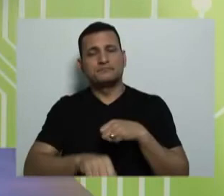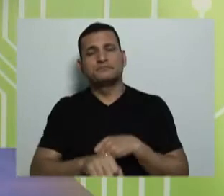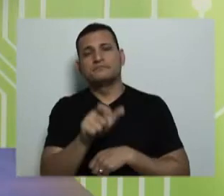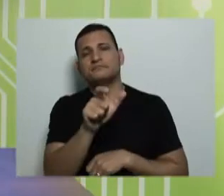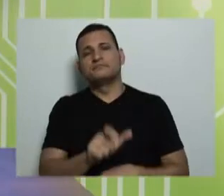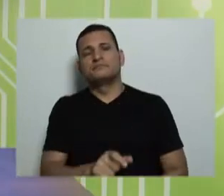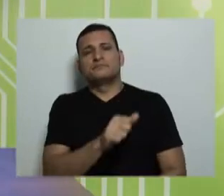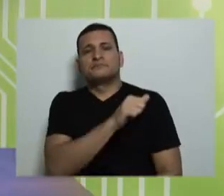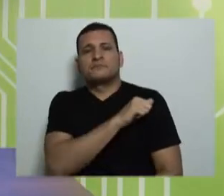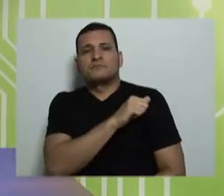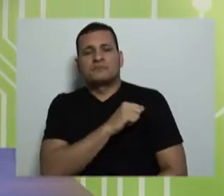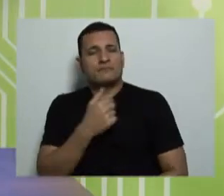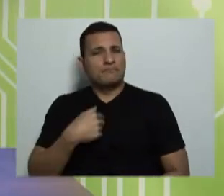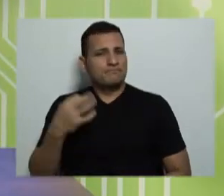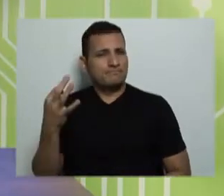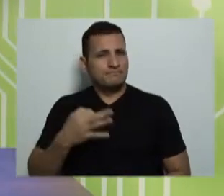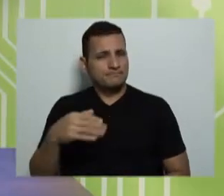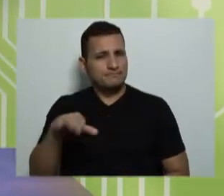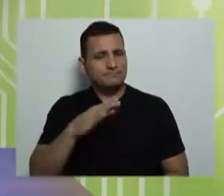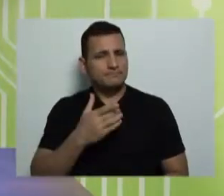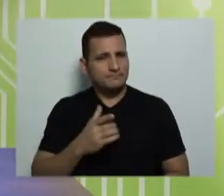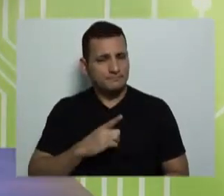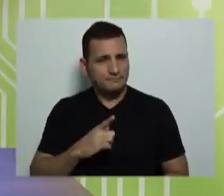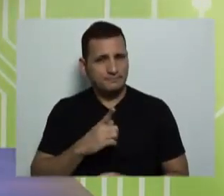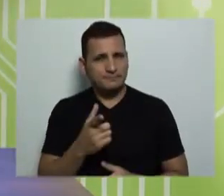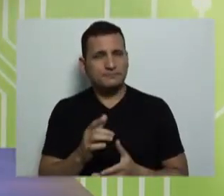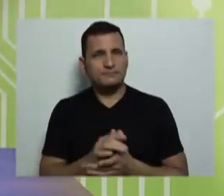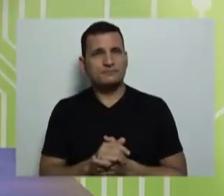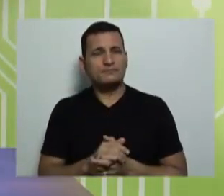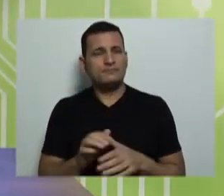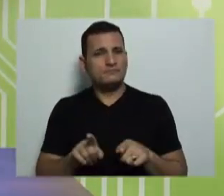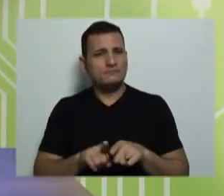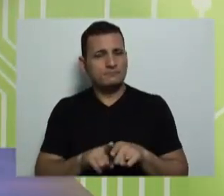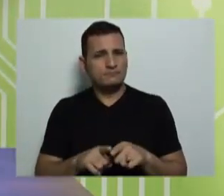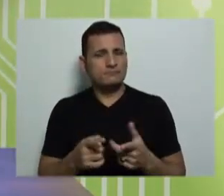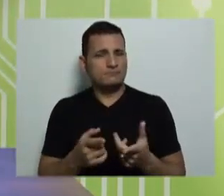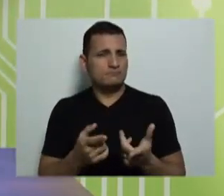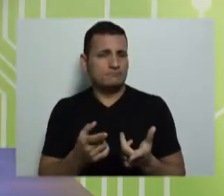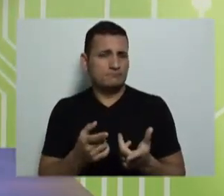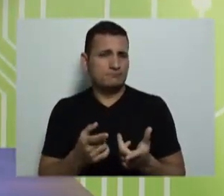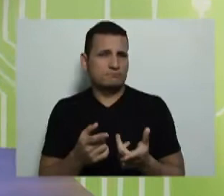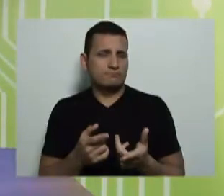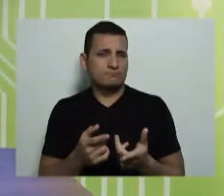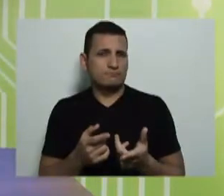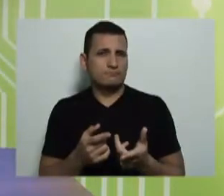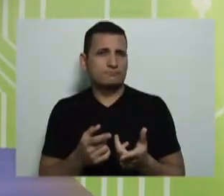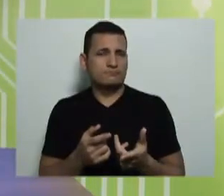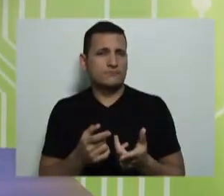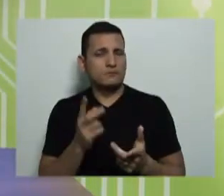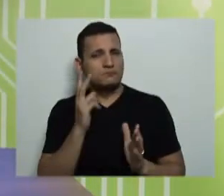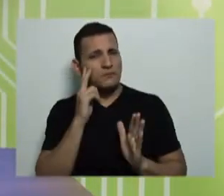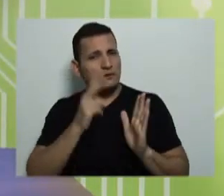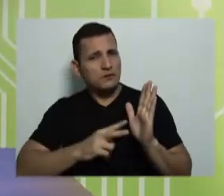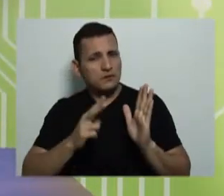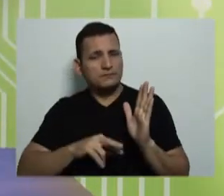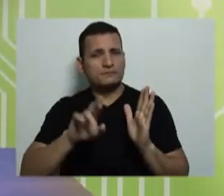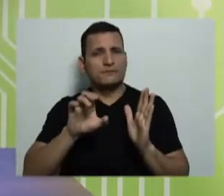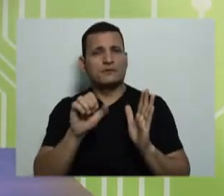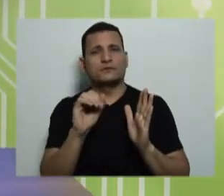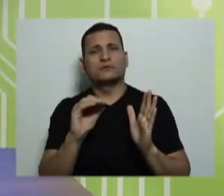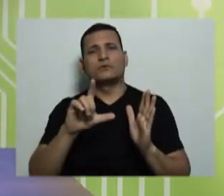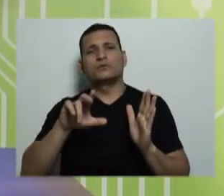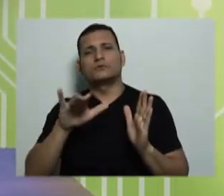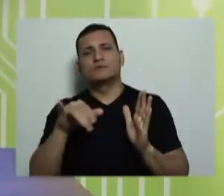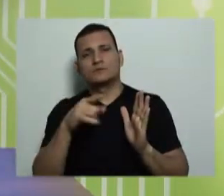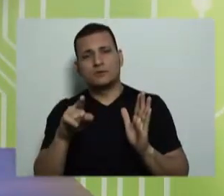tenho certeza que os senhores têm. E além disso, ele vai ter que ter a boa vontade de consultar a resolução e eventualmente